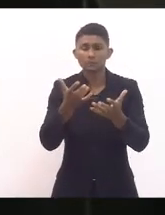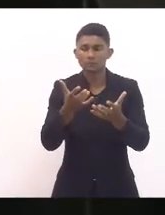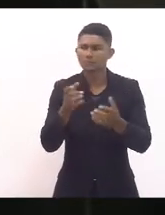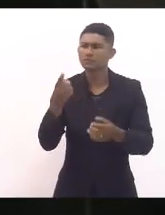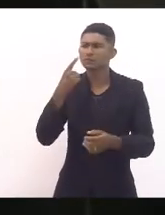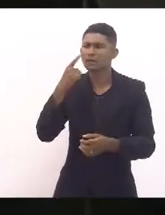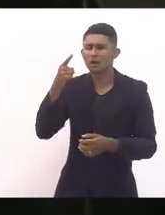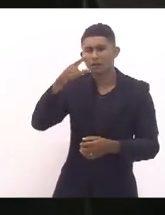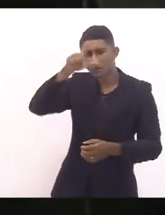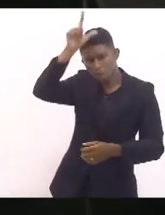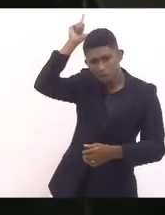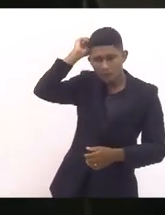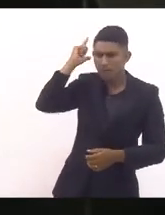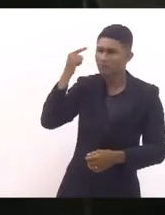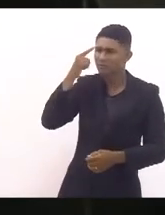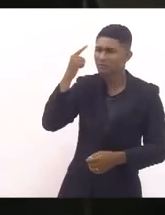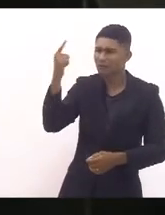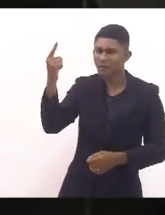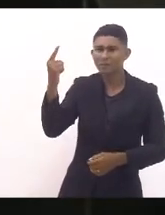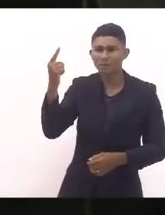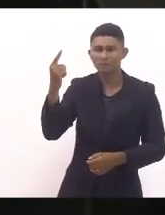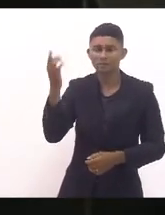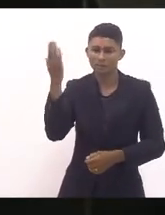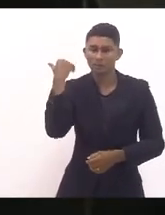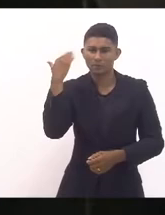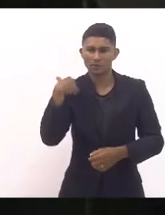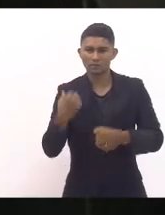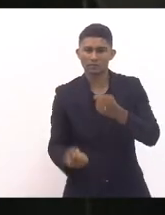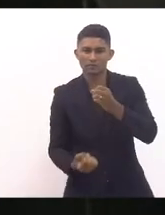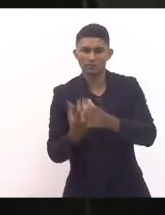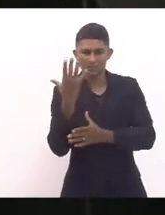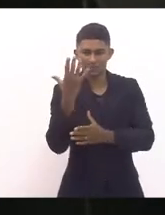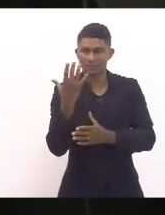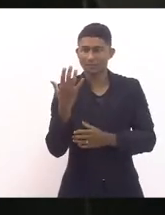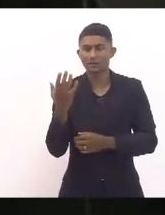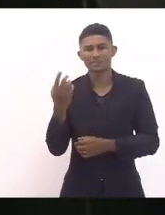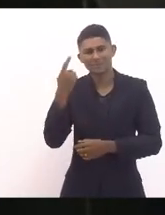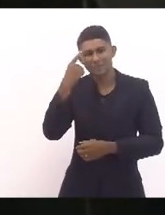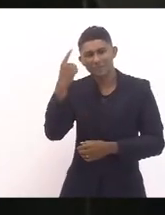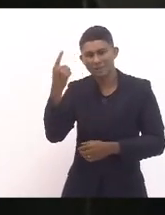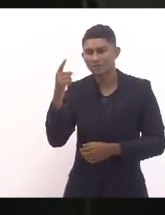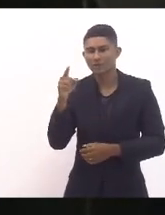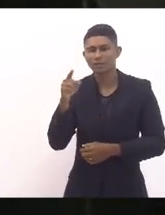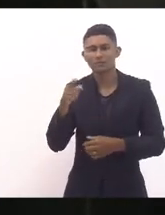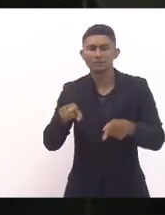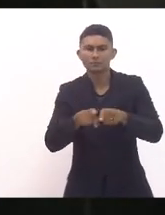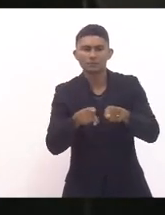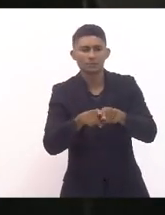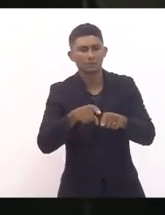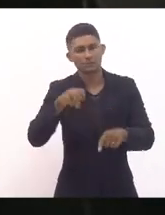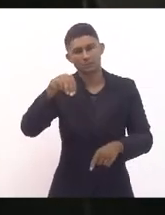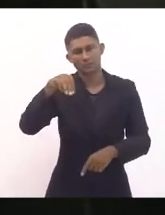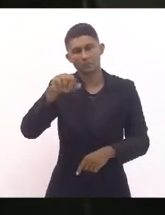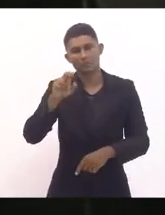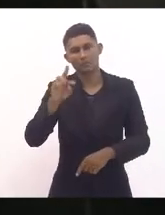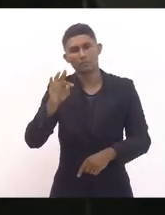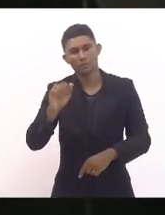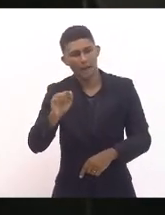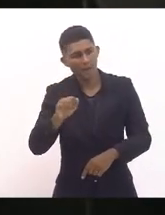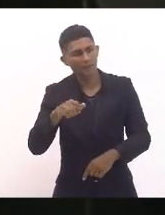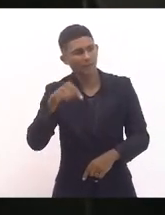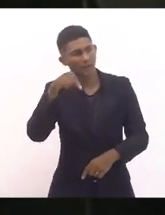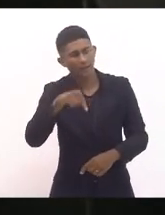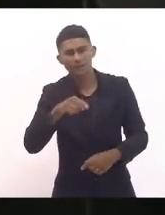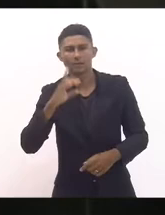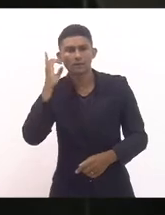lembrasse, quando eu dei entrada nesse projeto, conversei muito com o deputado Luiz Paulo, deputado Valdec, deputado Marta Rocha, enfim, uma série de deputados aqui na